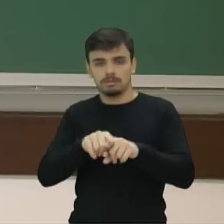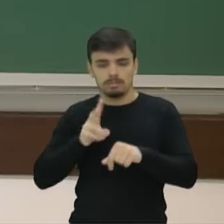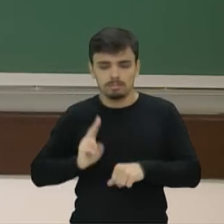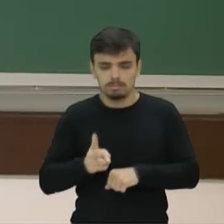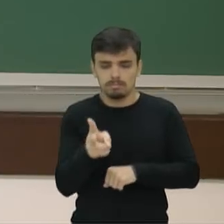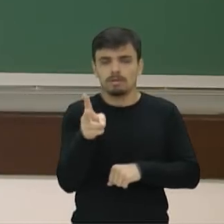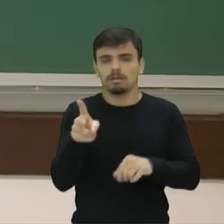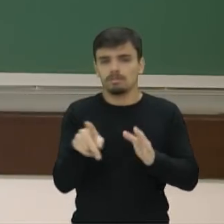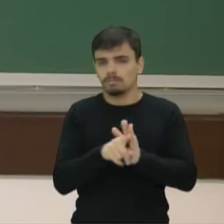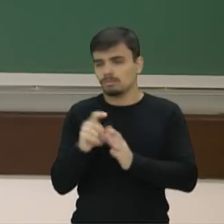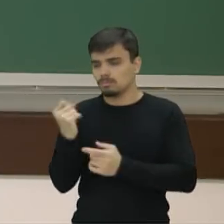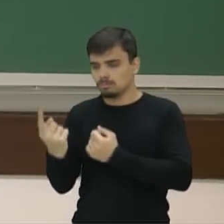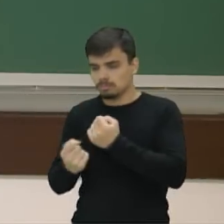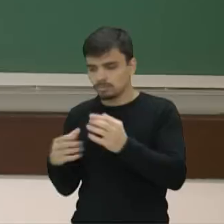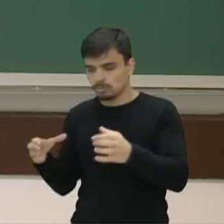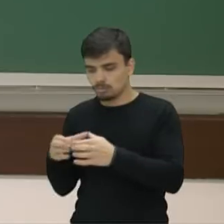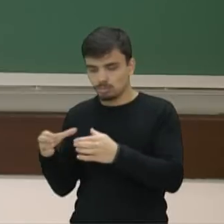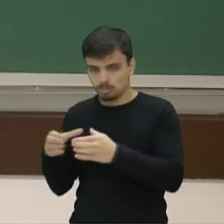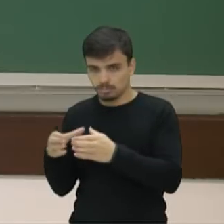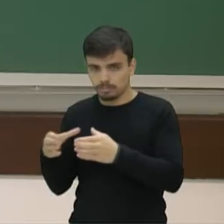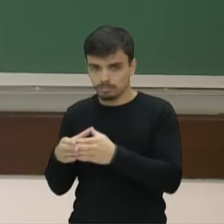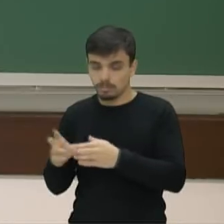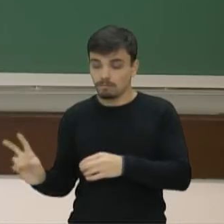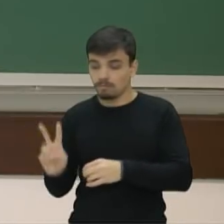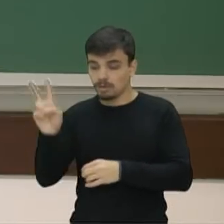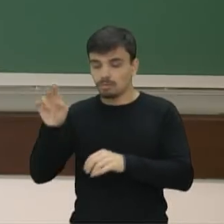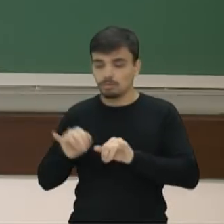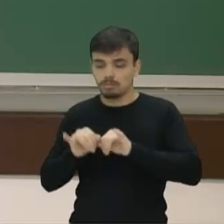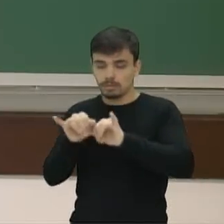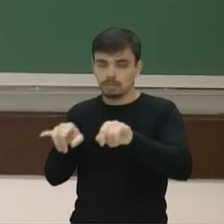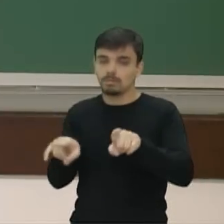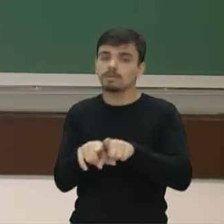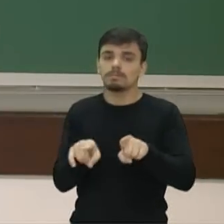espécies. Então, muito mais do que o valor comercial, existe